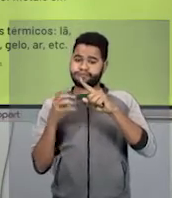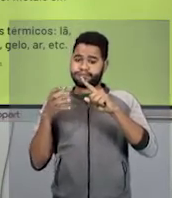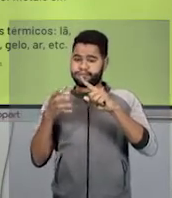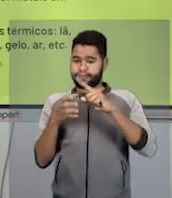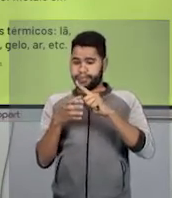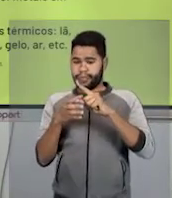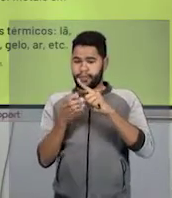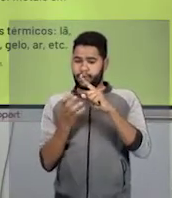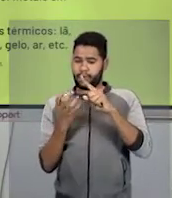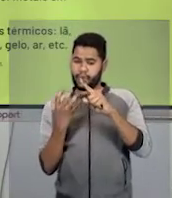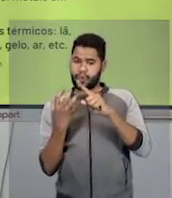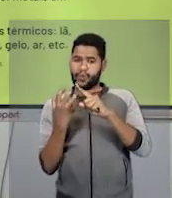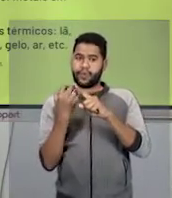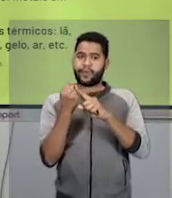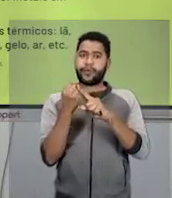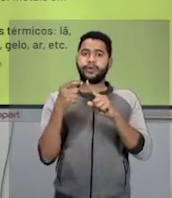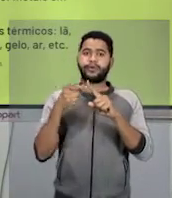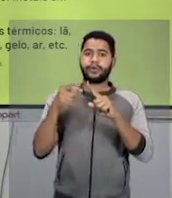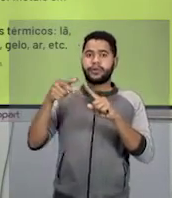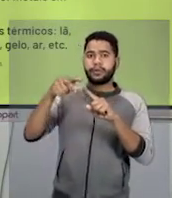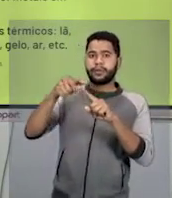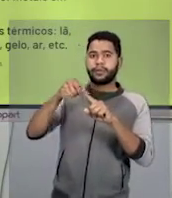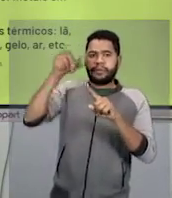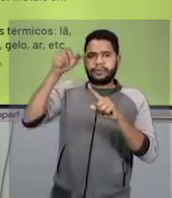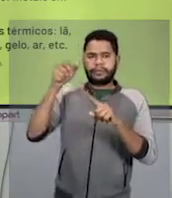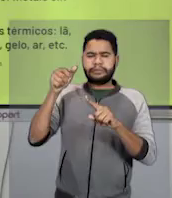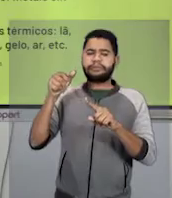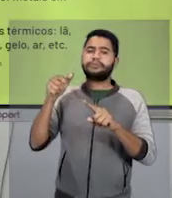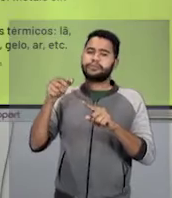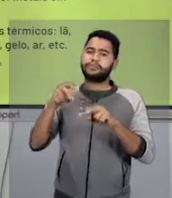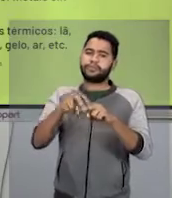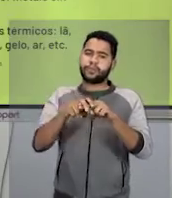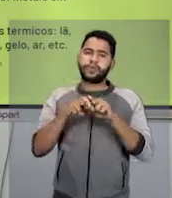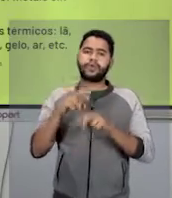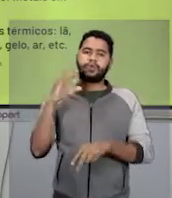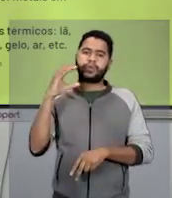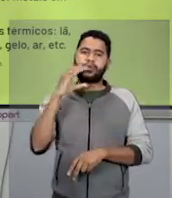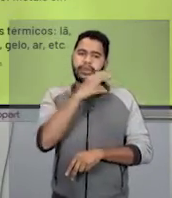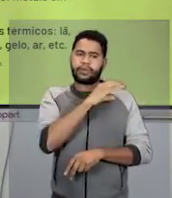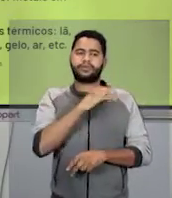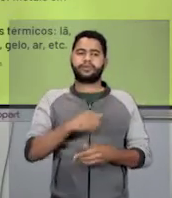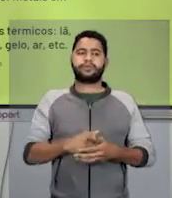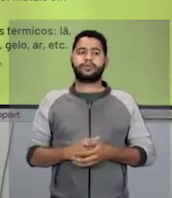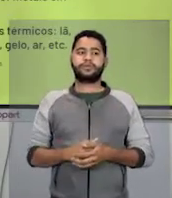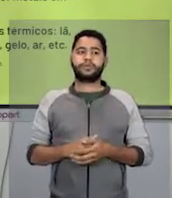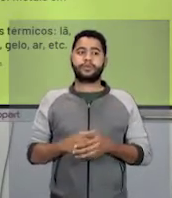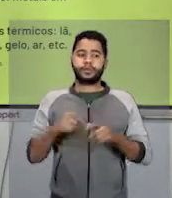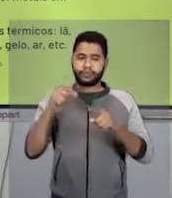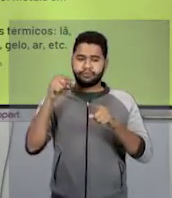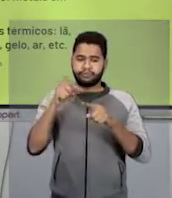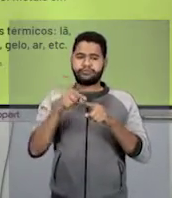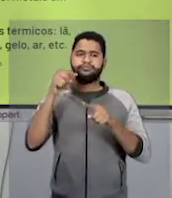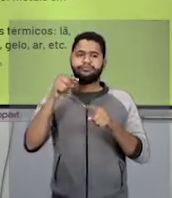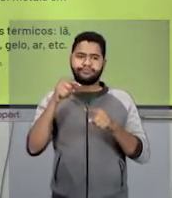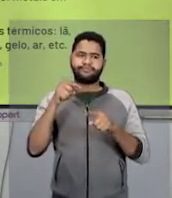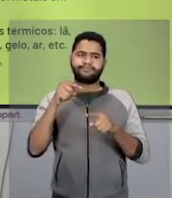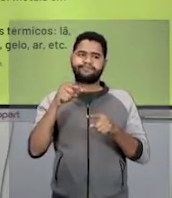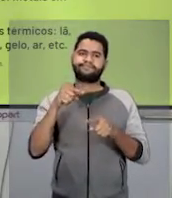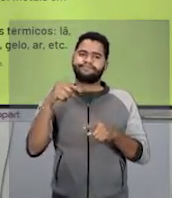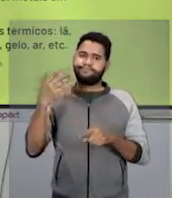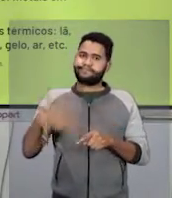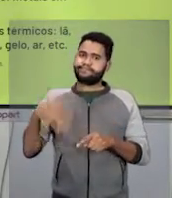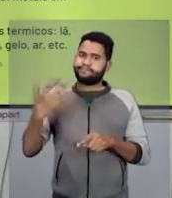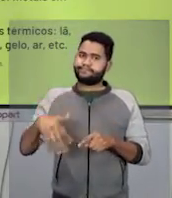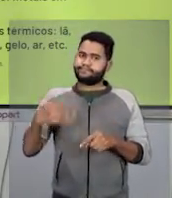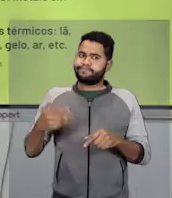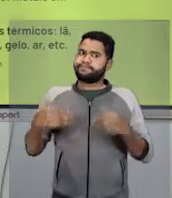panela para a colher e subiu até chegar no topo do cabo. Ali, quando você encosta a mão, você queima a